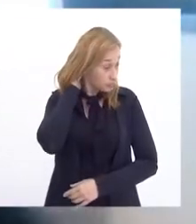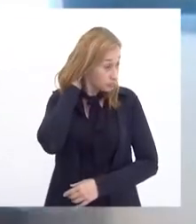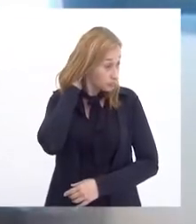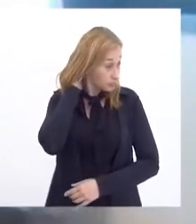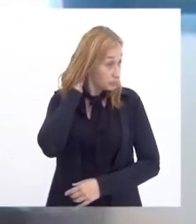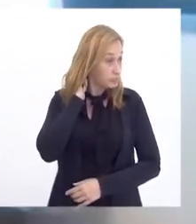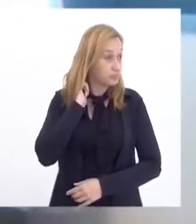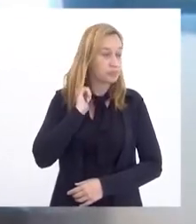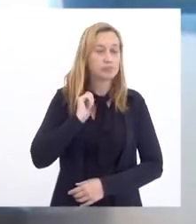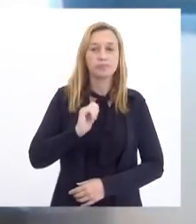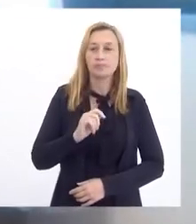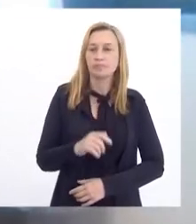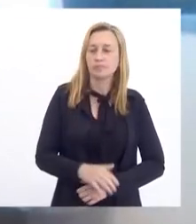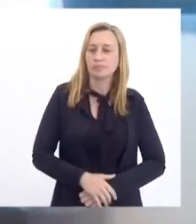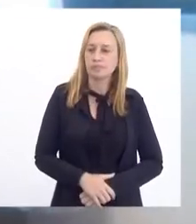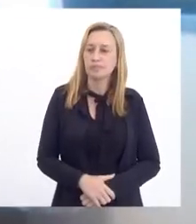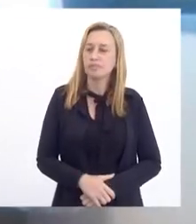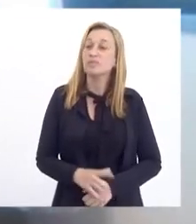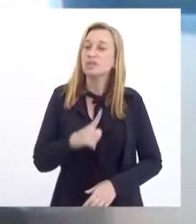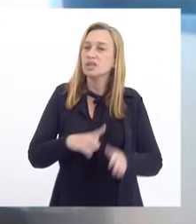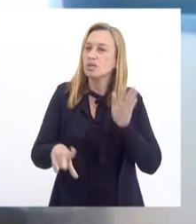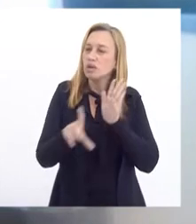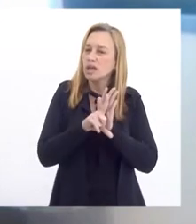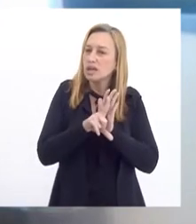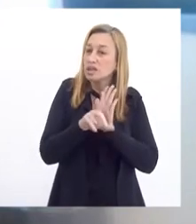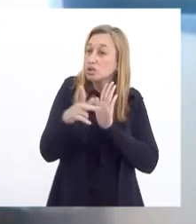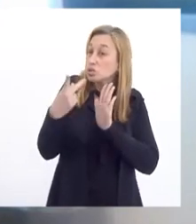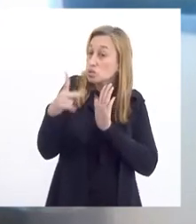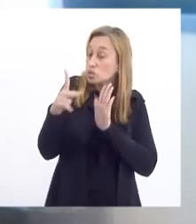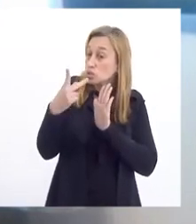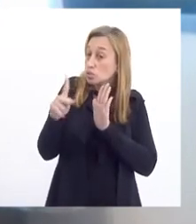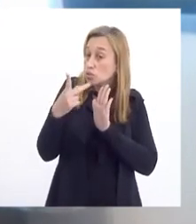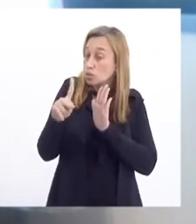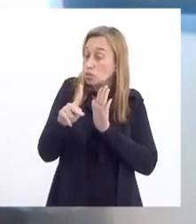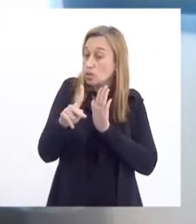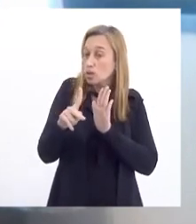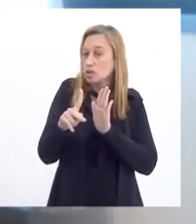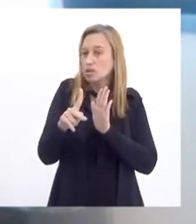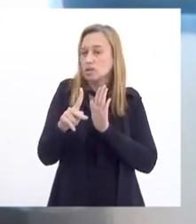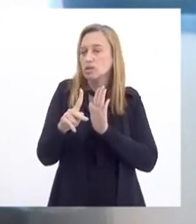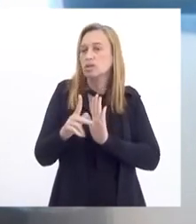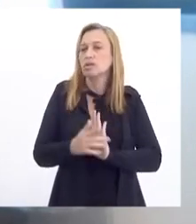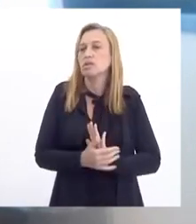papou mosca. Há uma lei de Vossa Excelência em vigor,